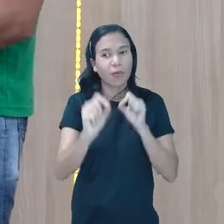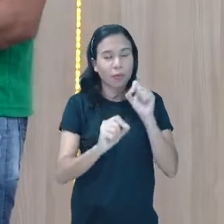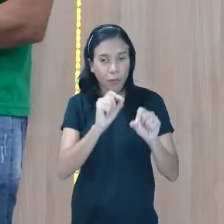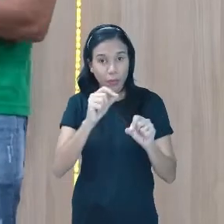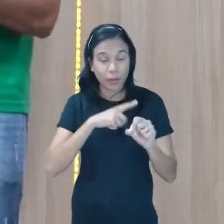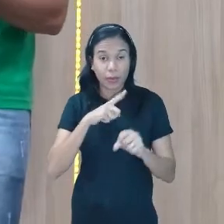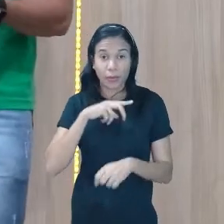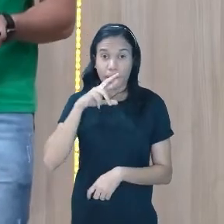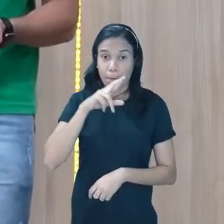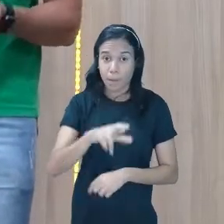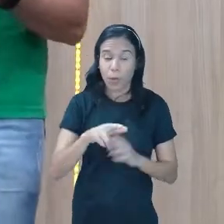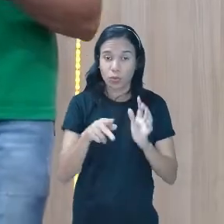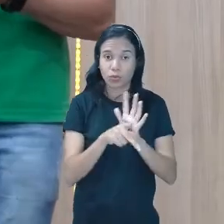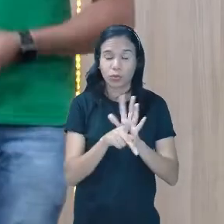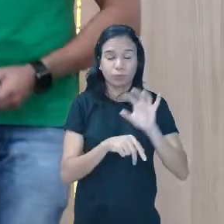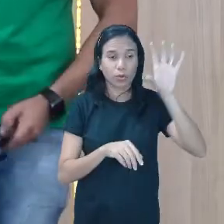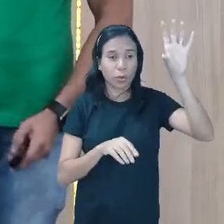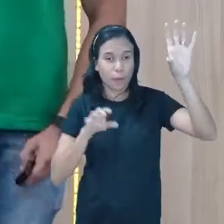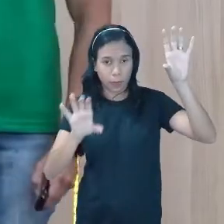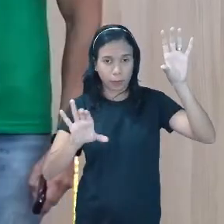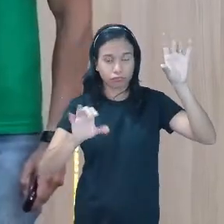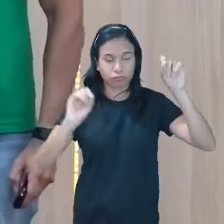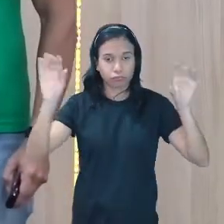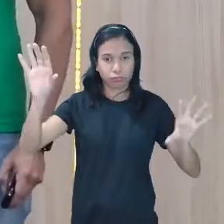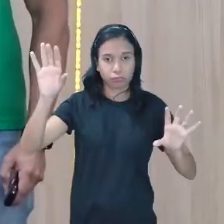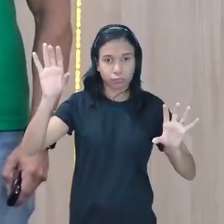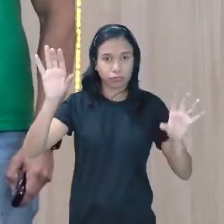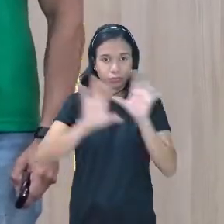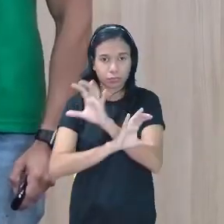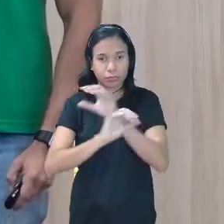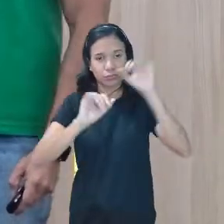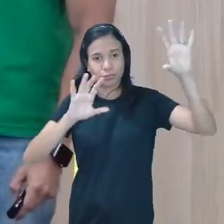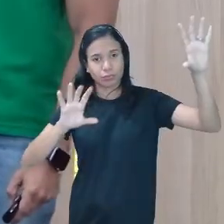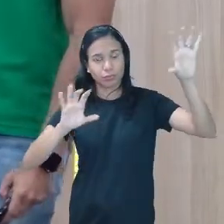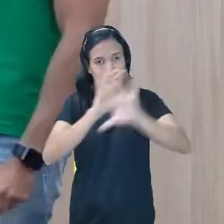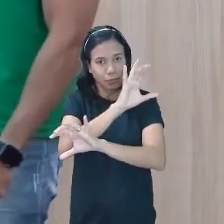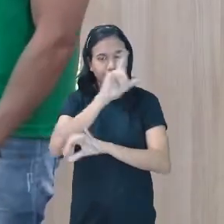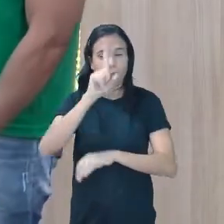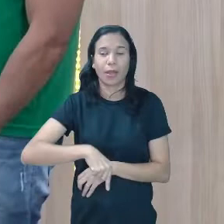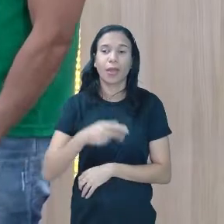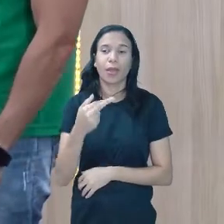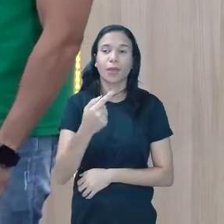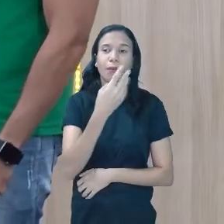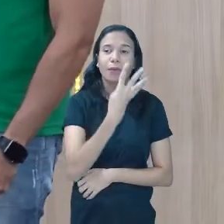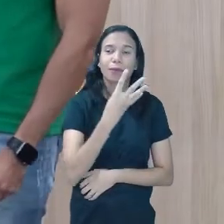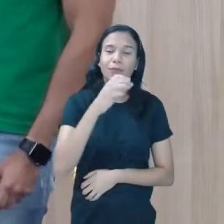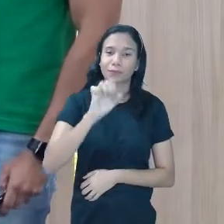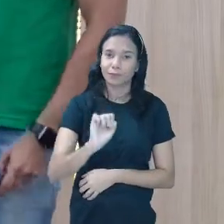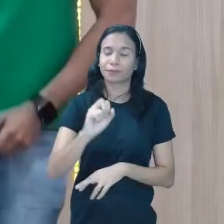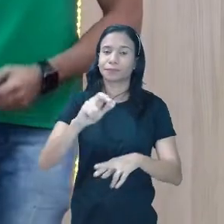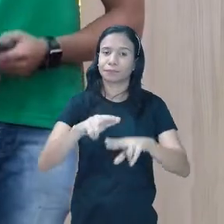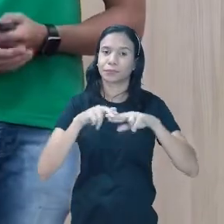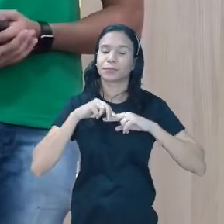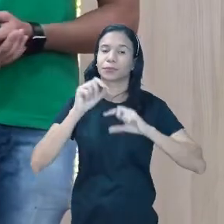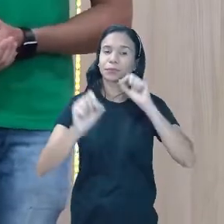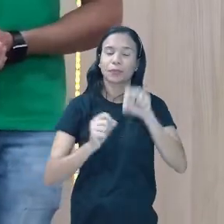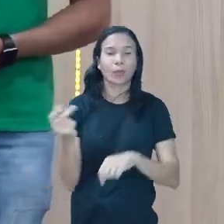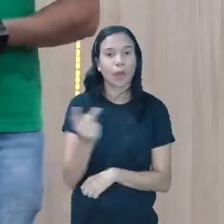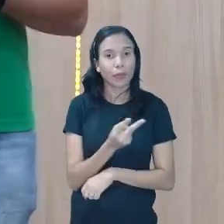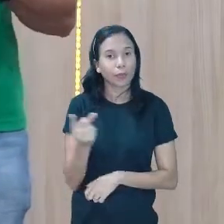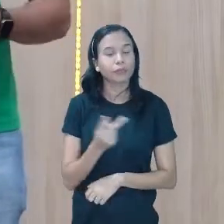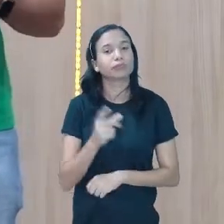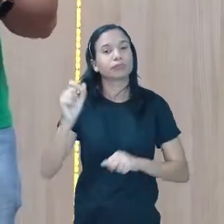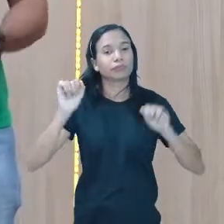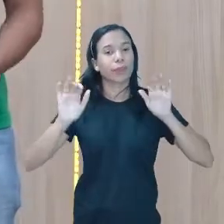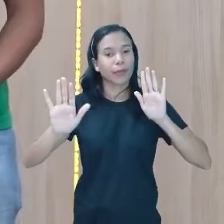o produto dos meios pelos extremos deu o mesmo valor, igual a 48. Logo, essas 2